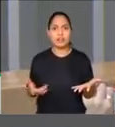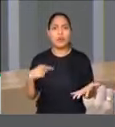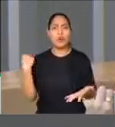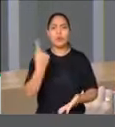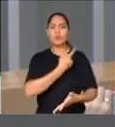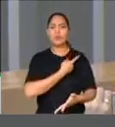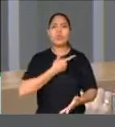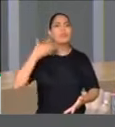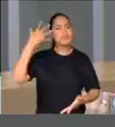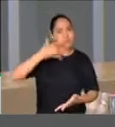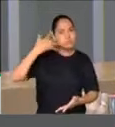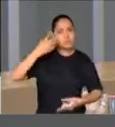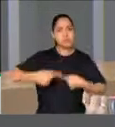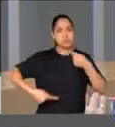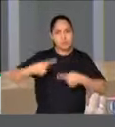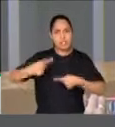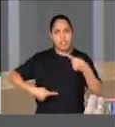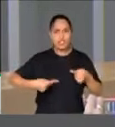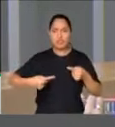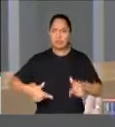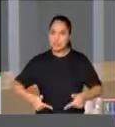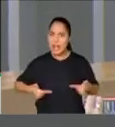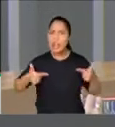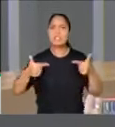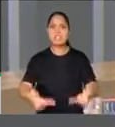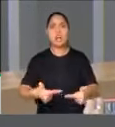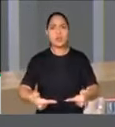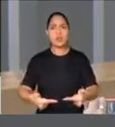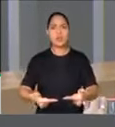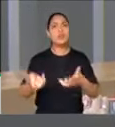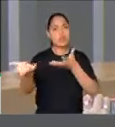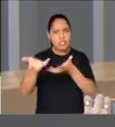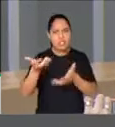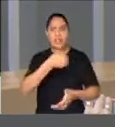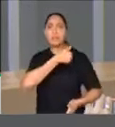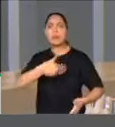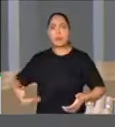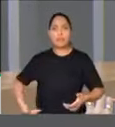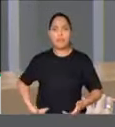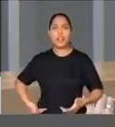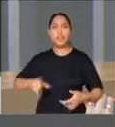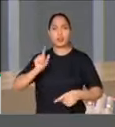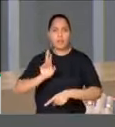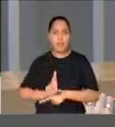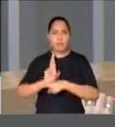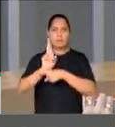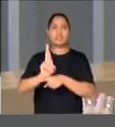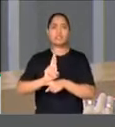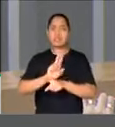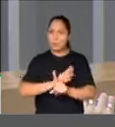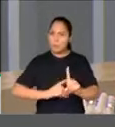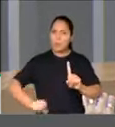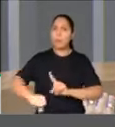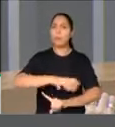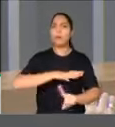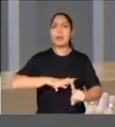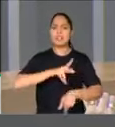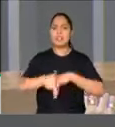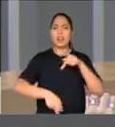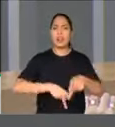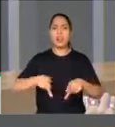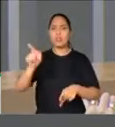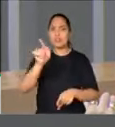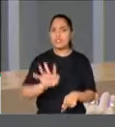os nossos políticos ajam, que o nosso governo, que representa todos os cidadãos, tenham